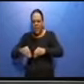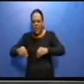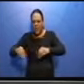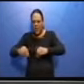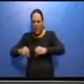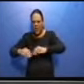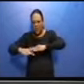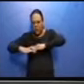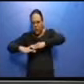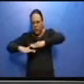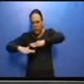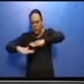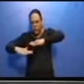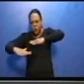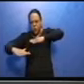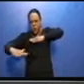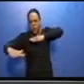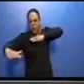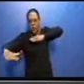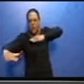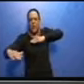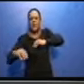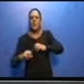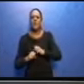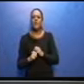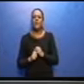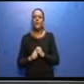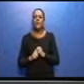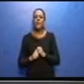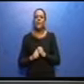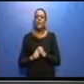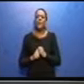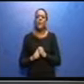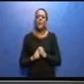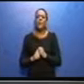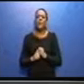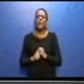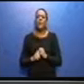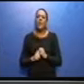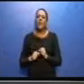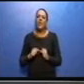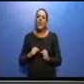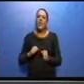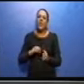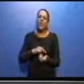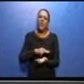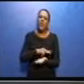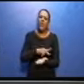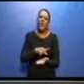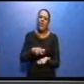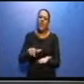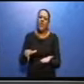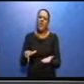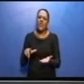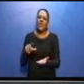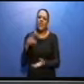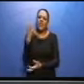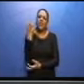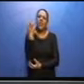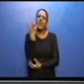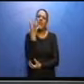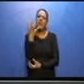é um continente muito grande e extenso. Então, em razão disso, nós temos grandes variações térmicas, né, ao longo do